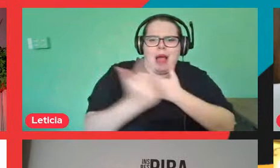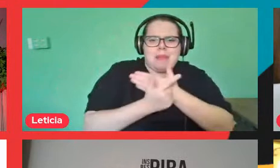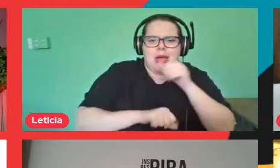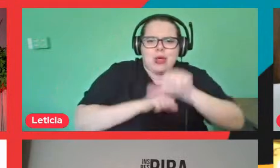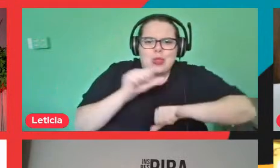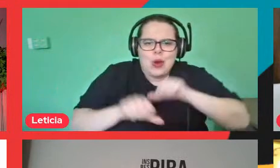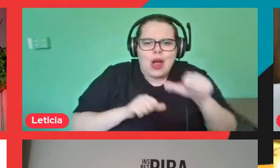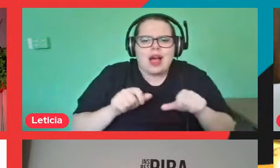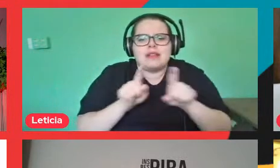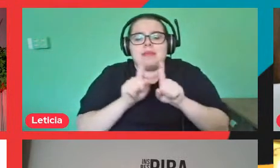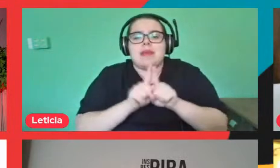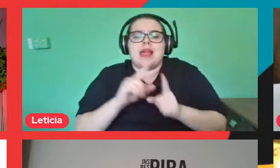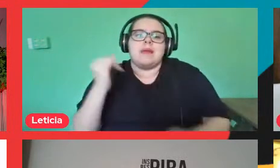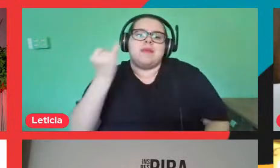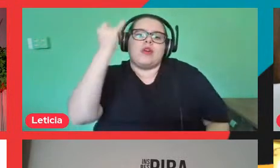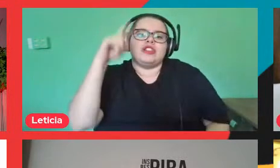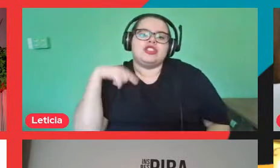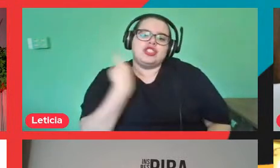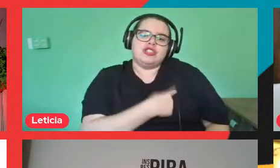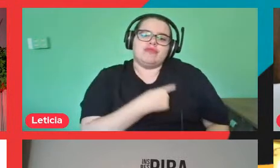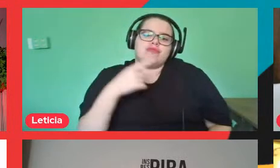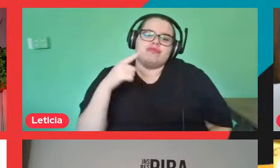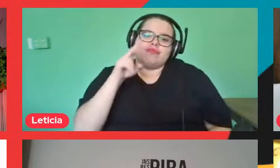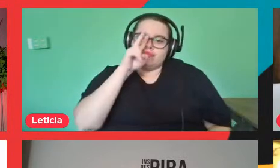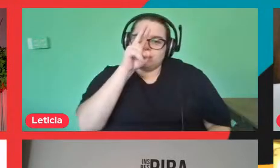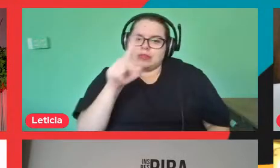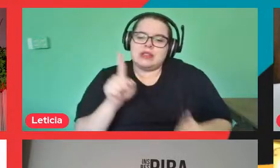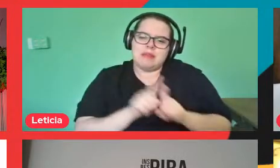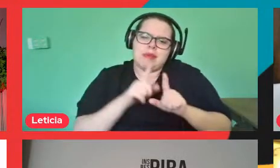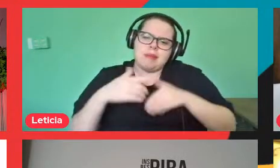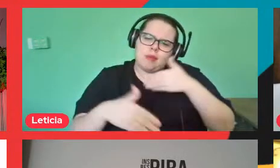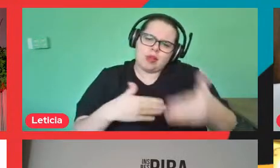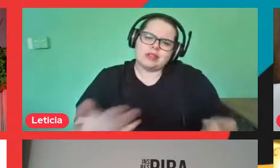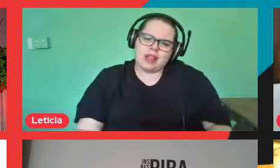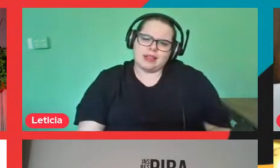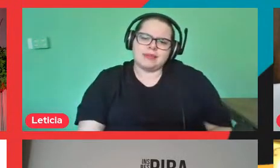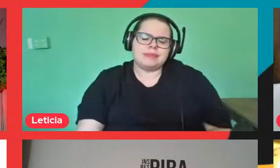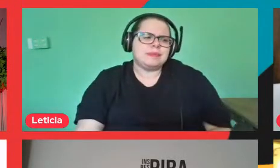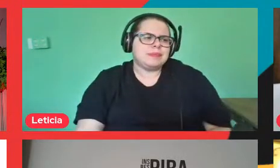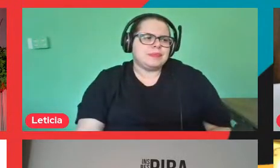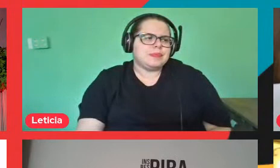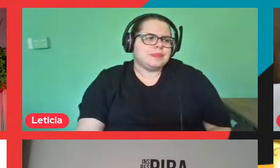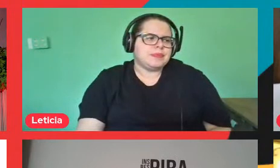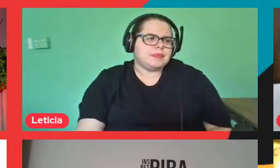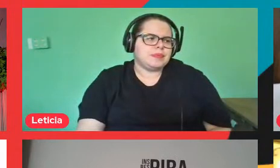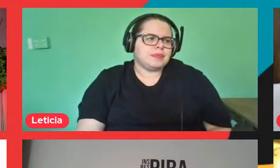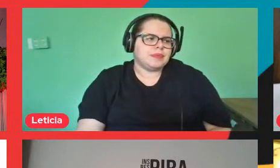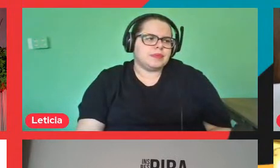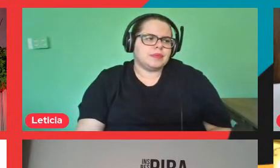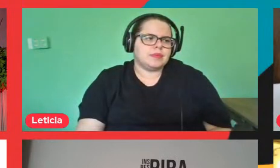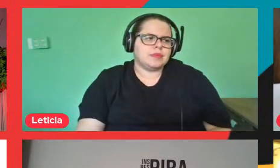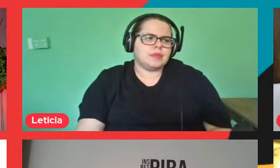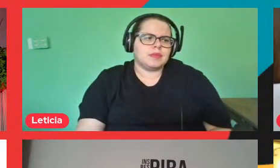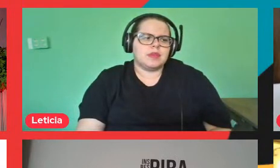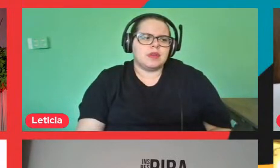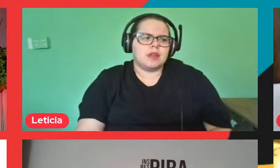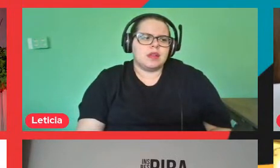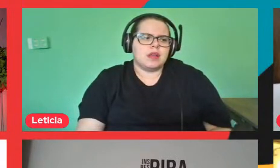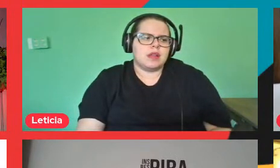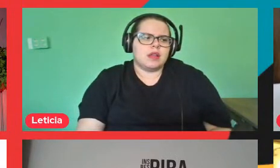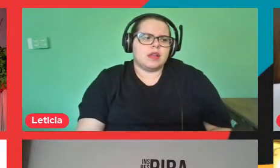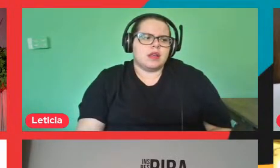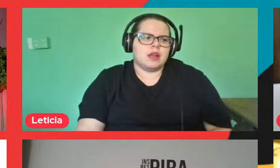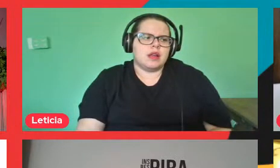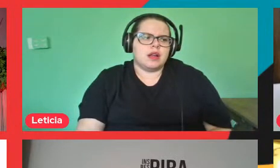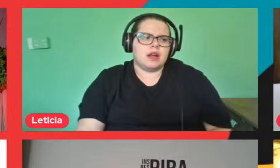a importância da gente se fortalecer durante esse processo. Eu acredito que o workshop é uma excelente ferramenta